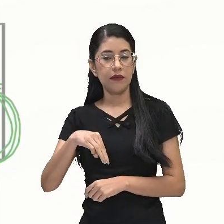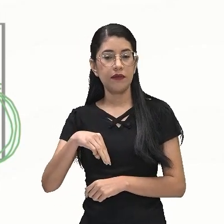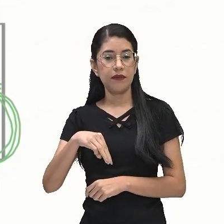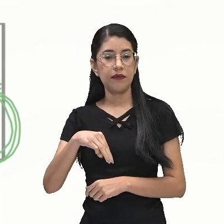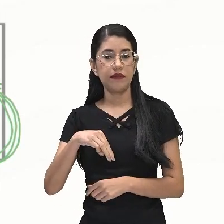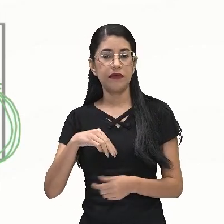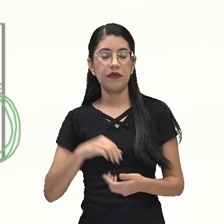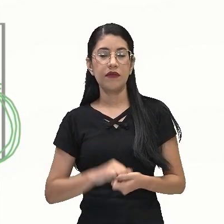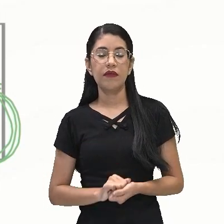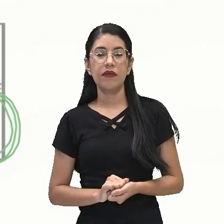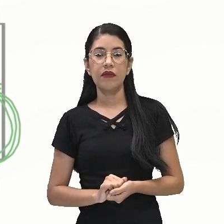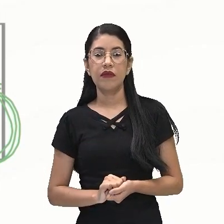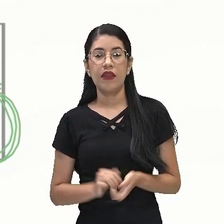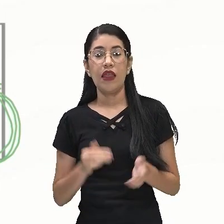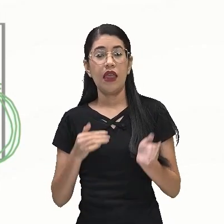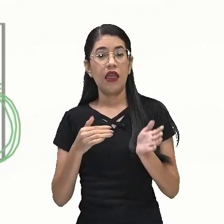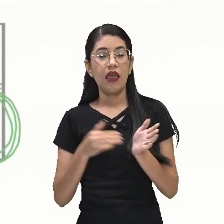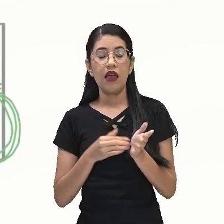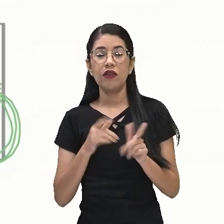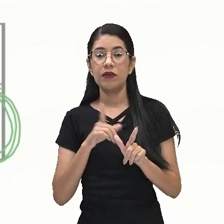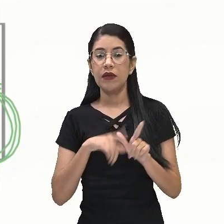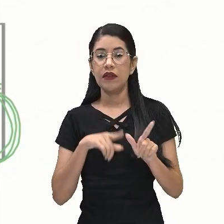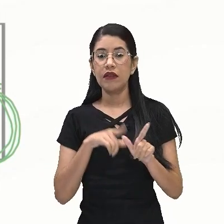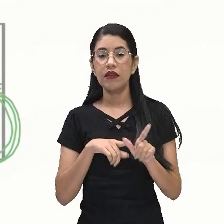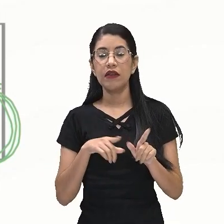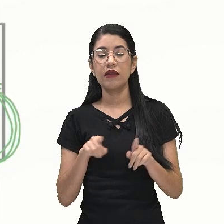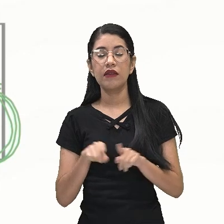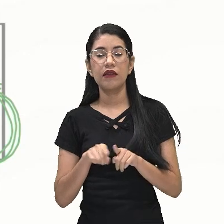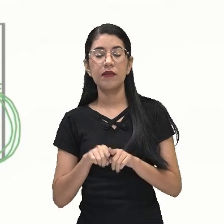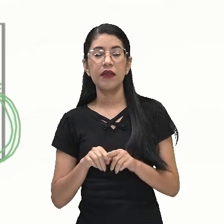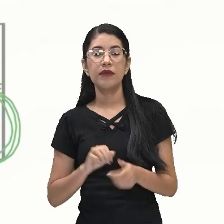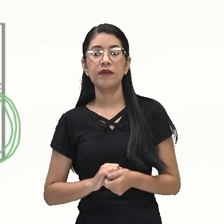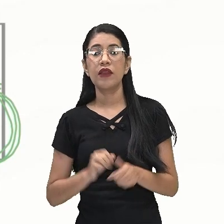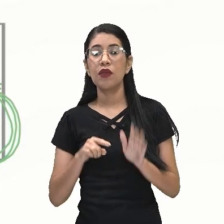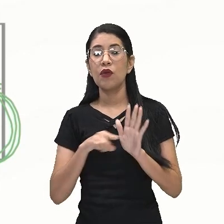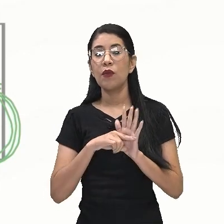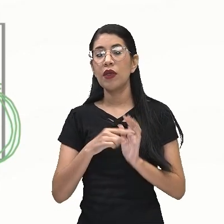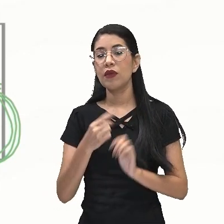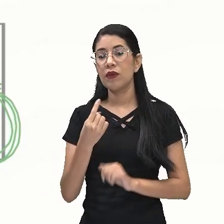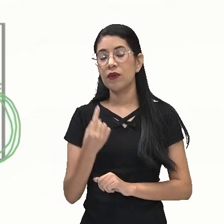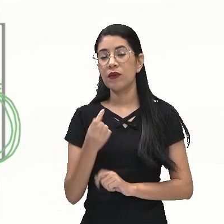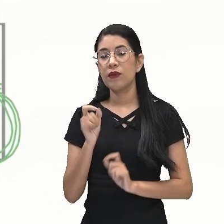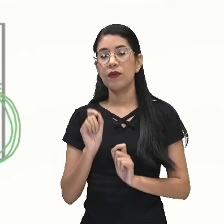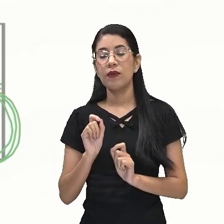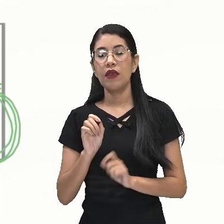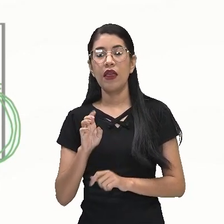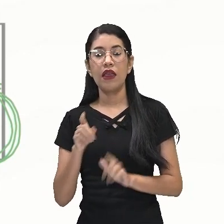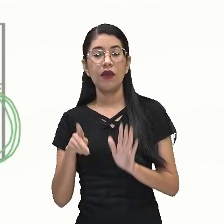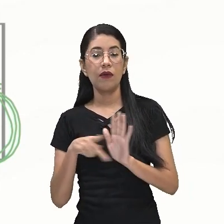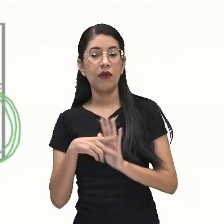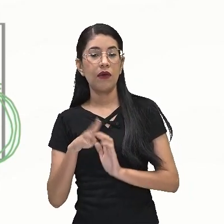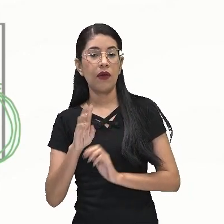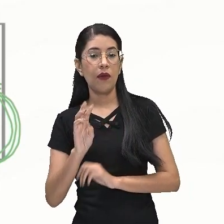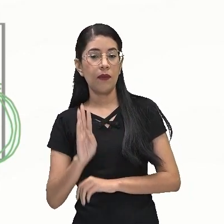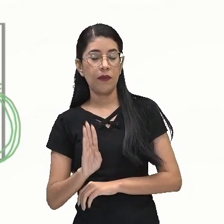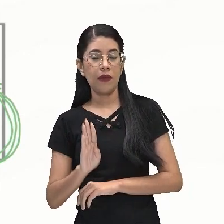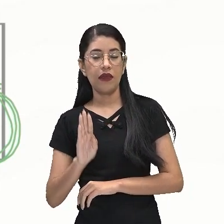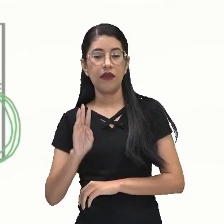última incógnita. E quem é esse meu menos 1? É exatamente o meu